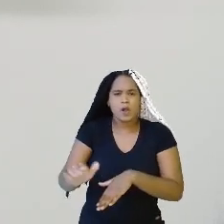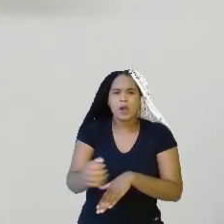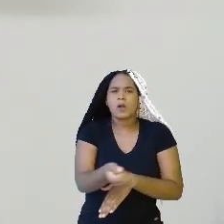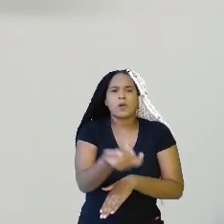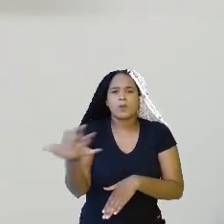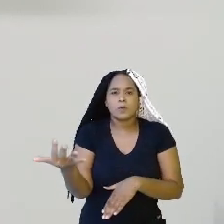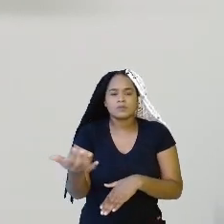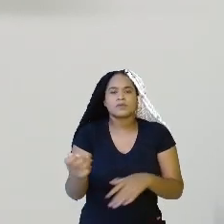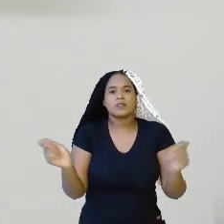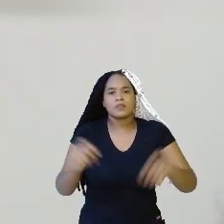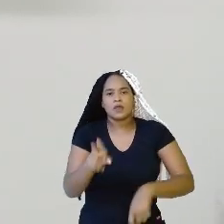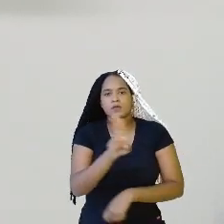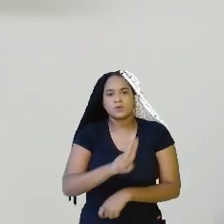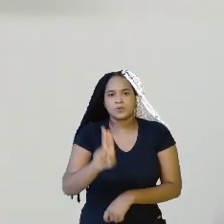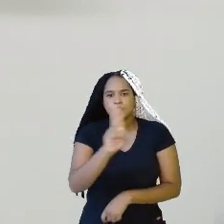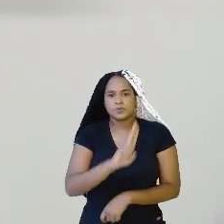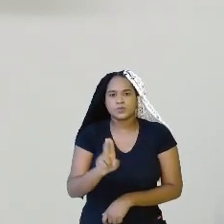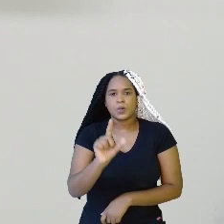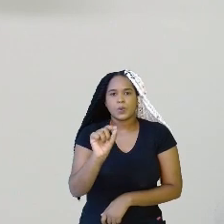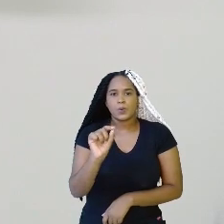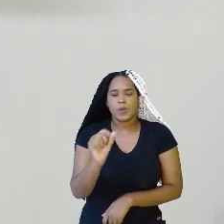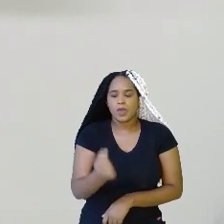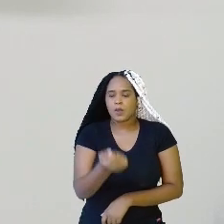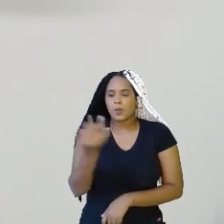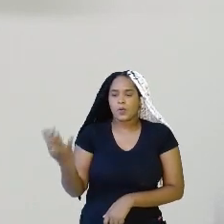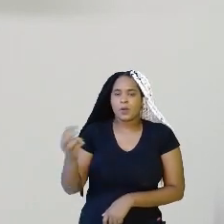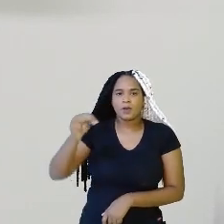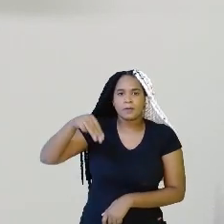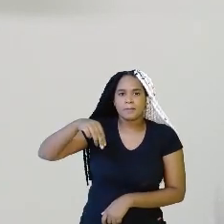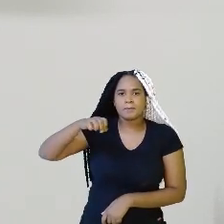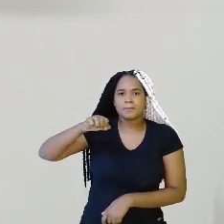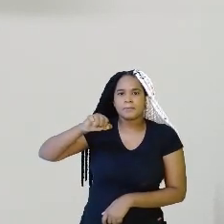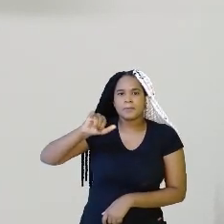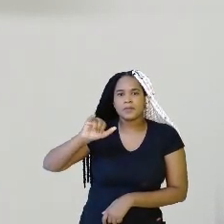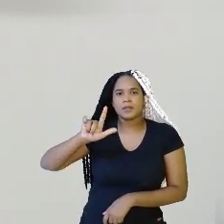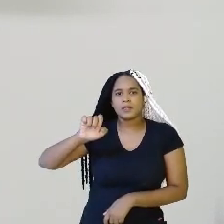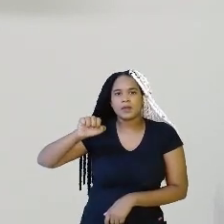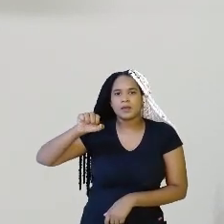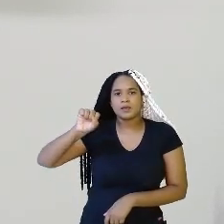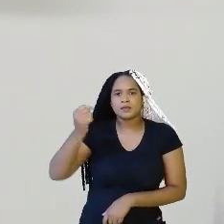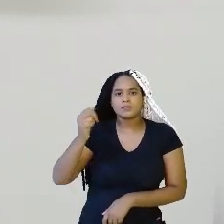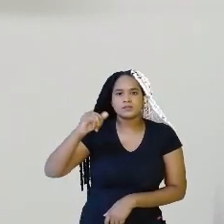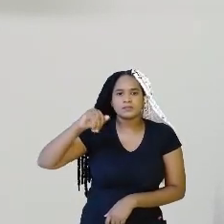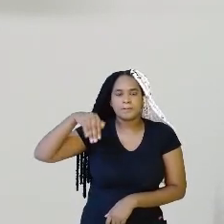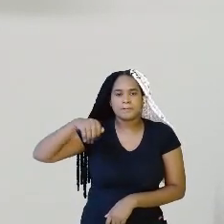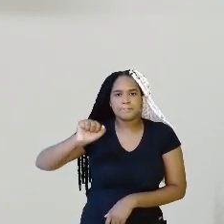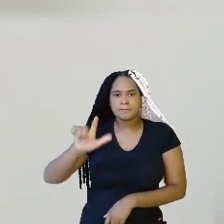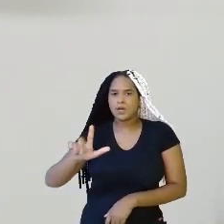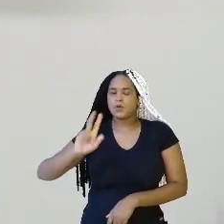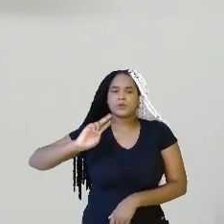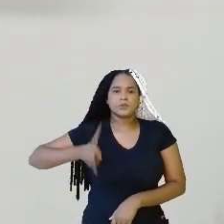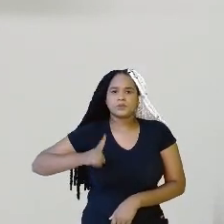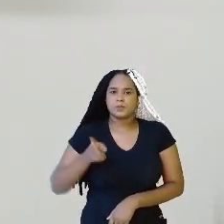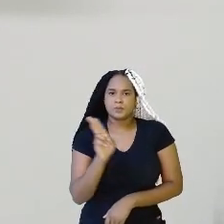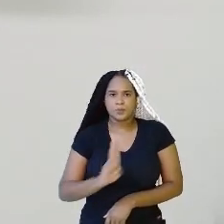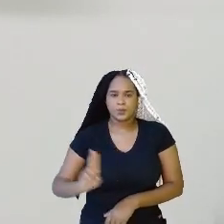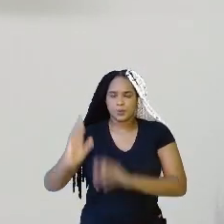que normalmente é utilizado numa corrida de automóveis. De moto,